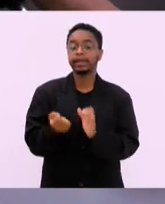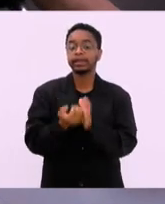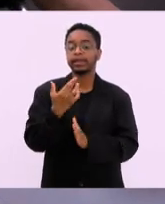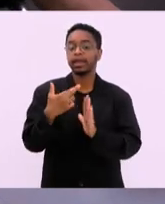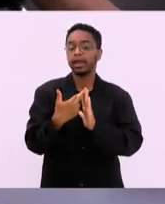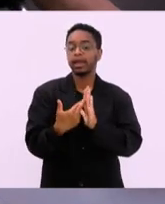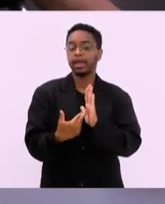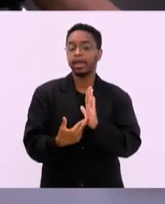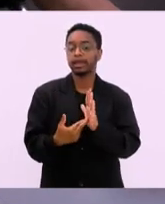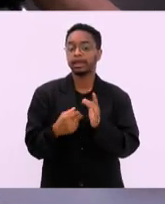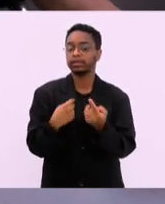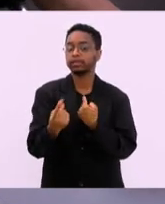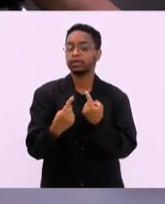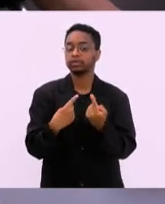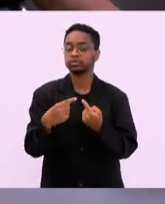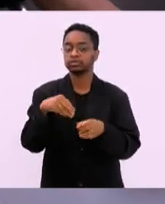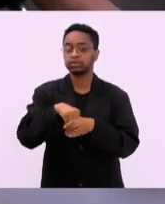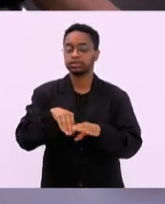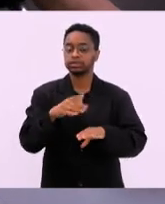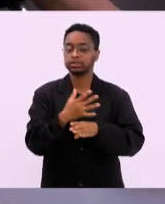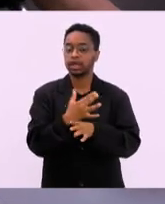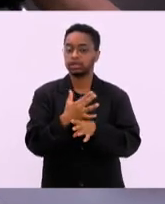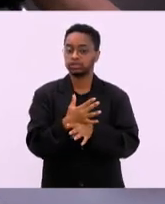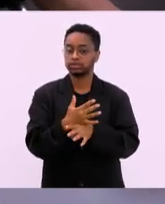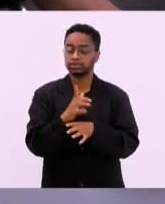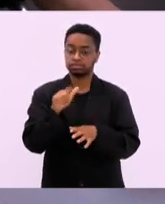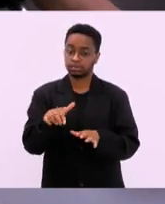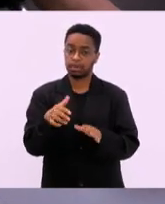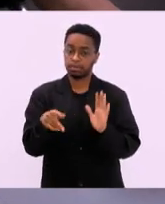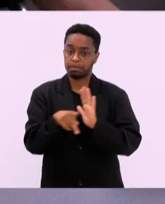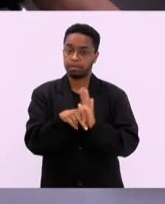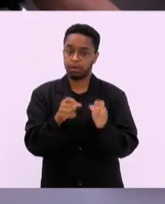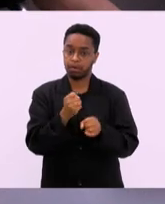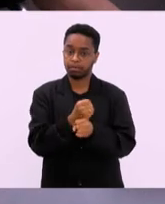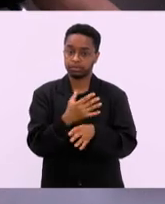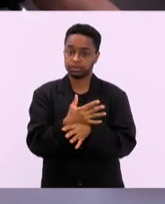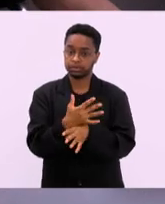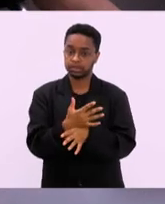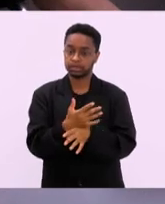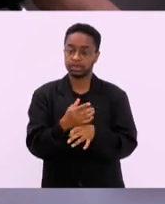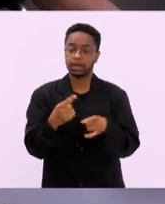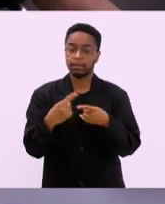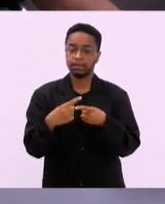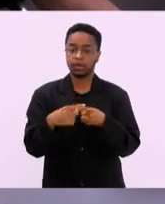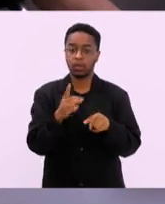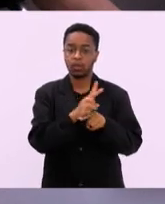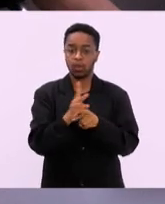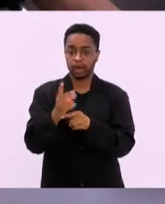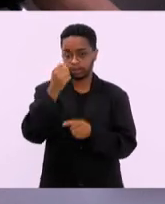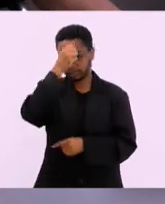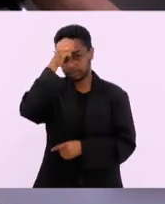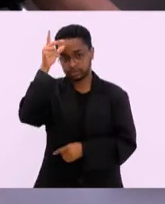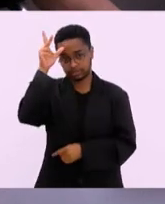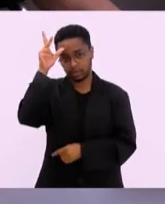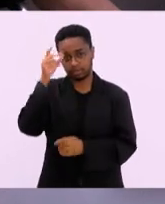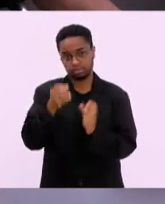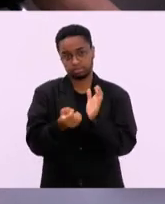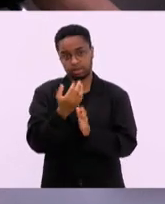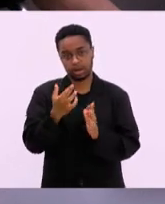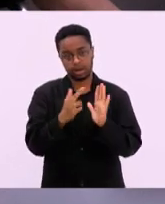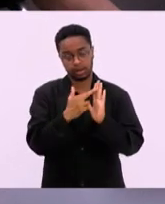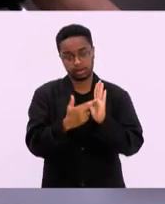de trânsito nos municípios? Os municípios. As guardas municipais